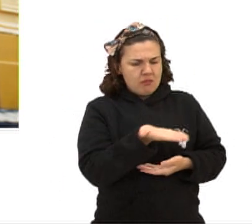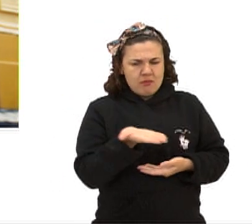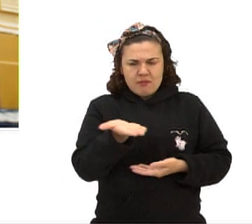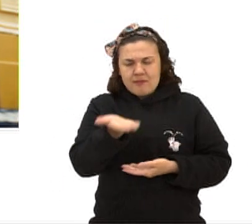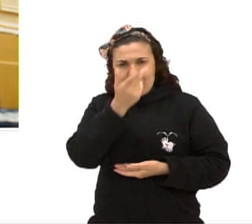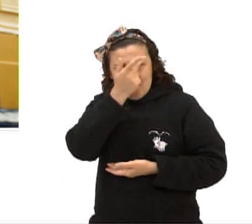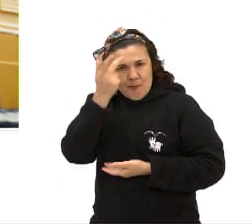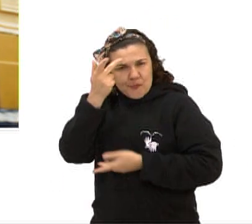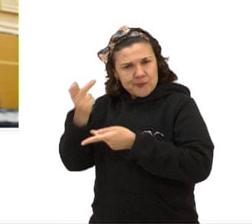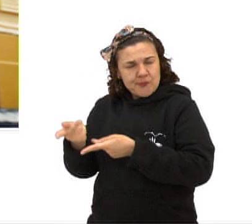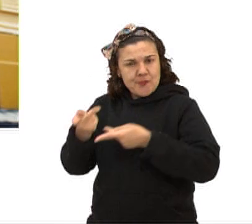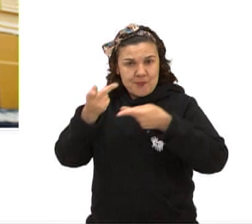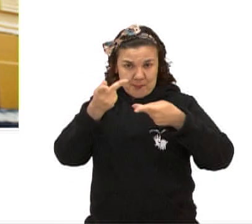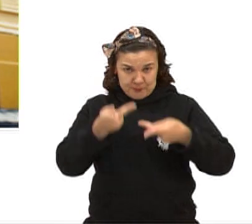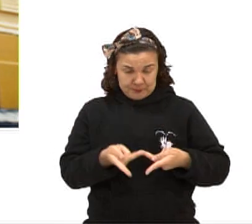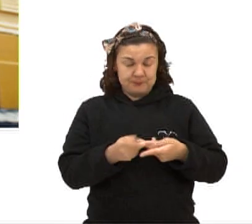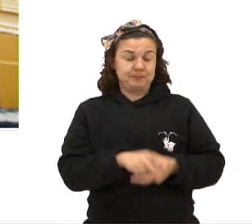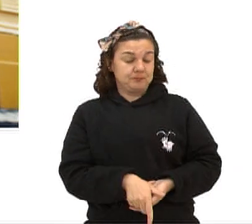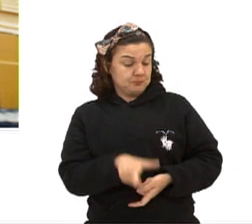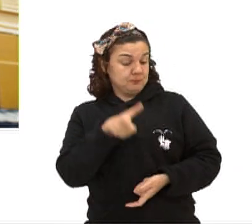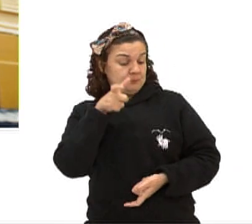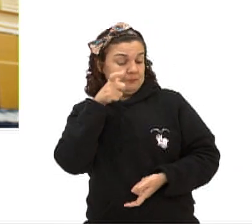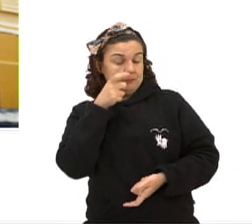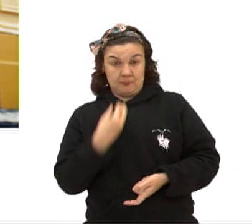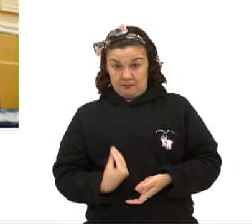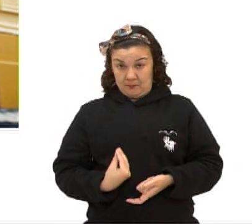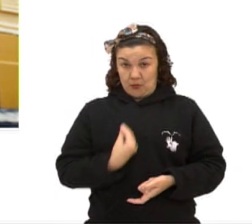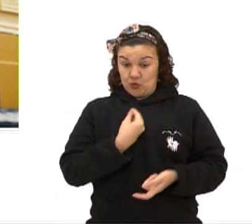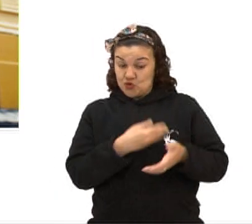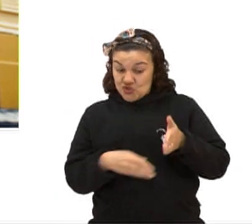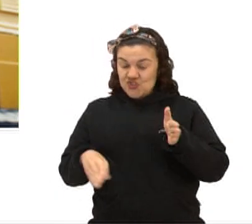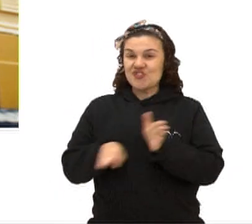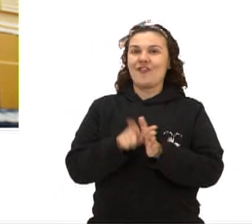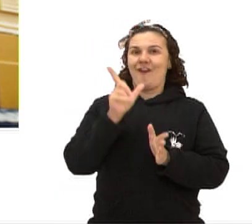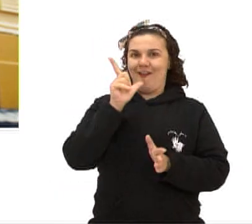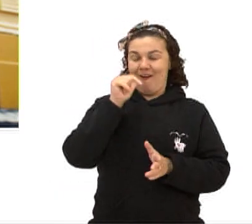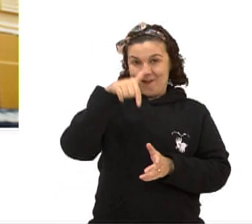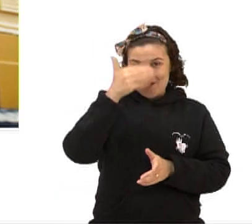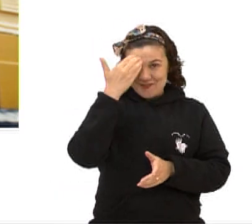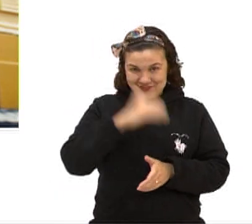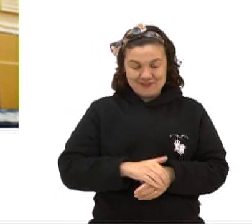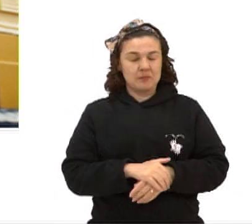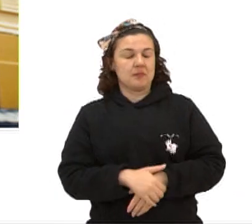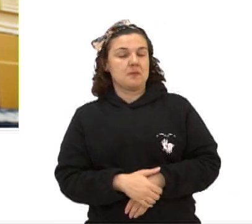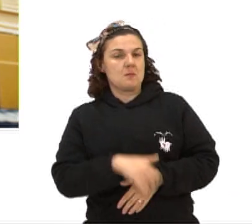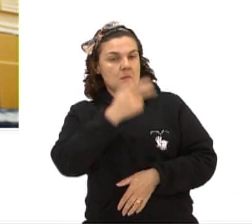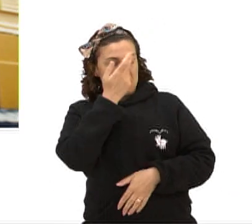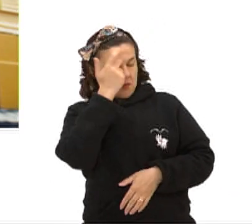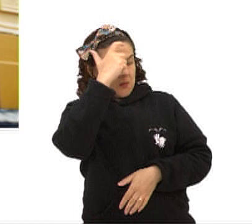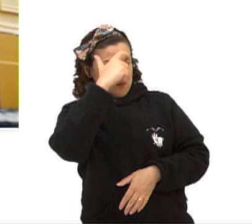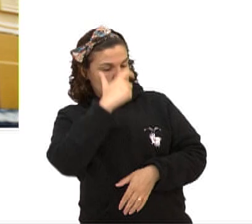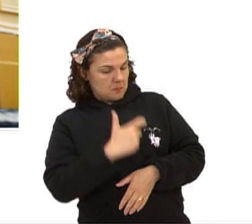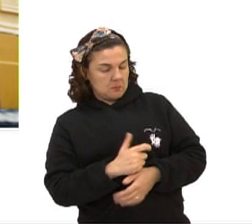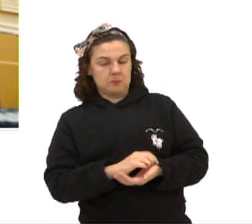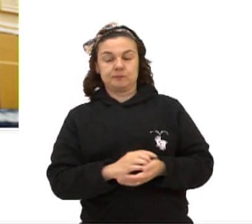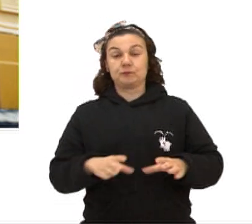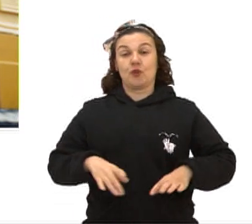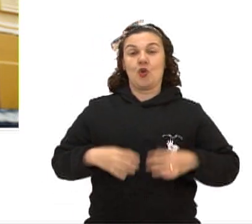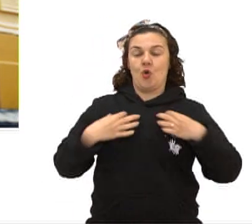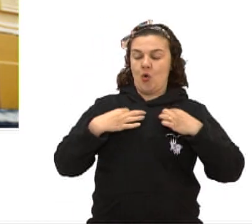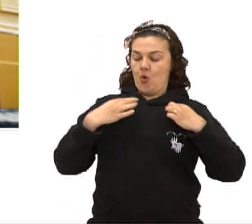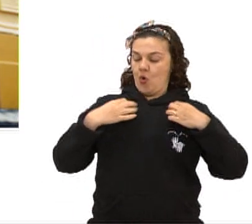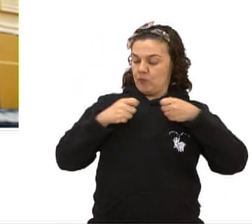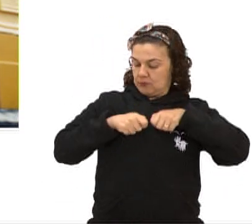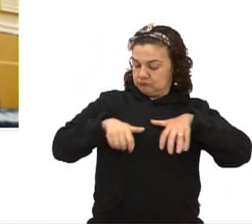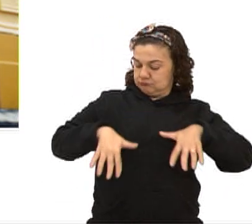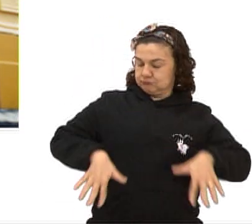os convidados que estavam presentes no dia da chegada da água. As pessoas colocavam as suas melhores